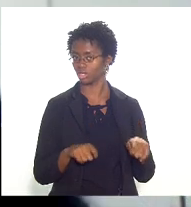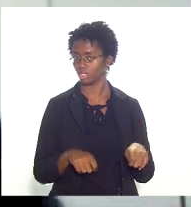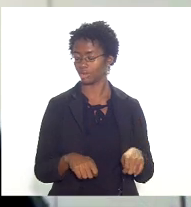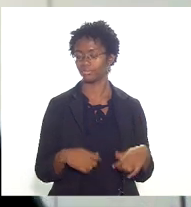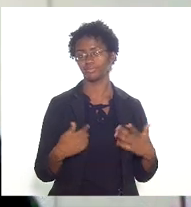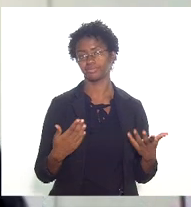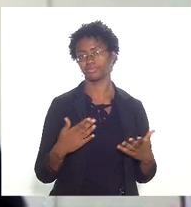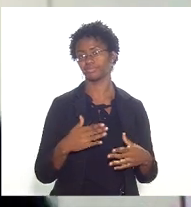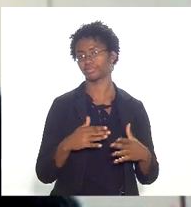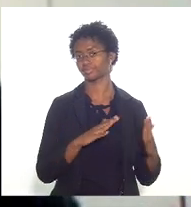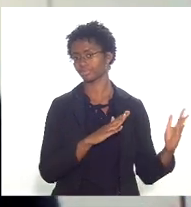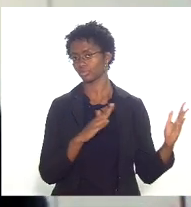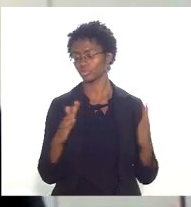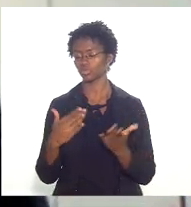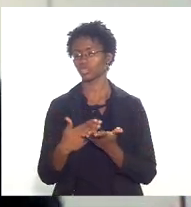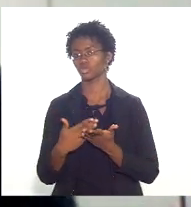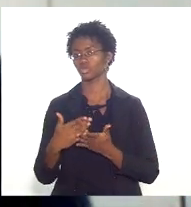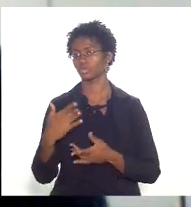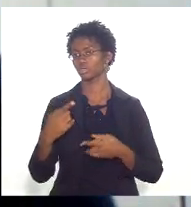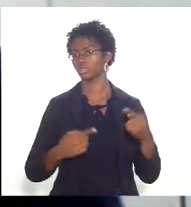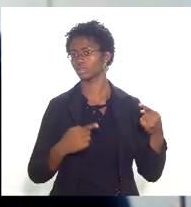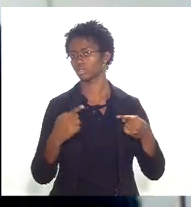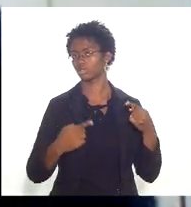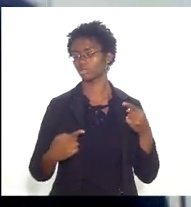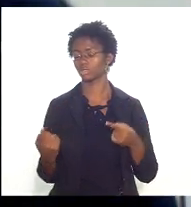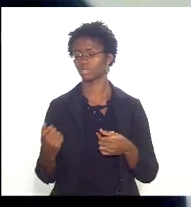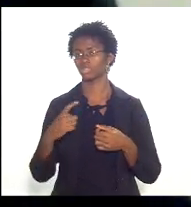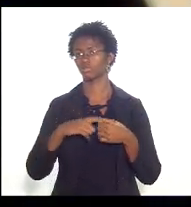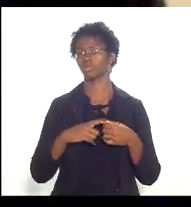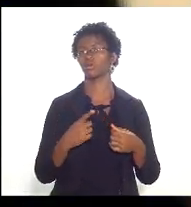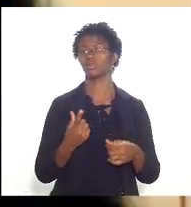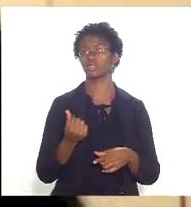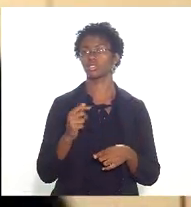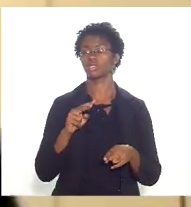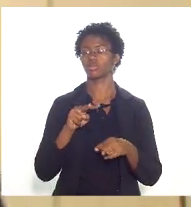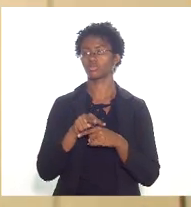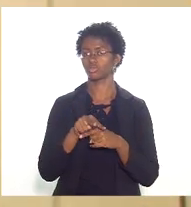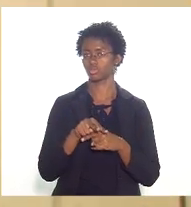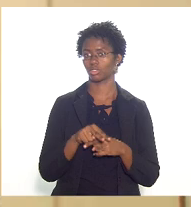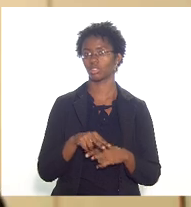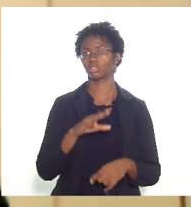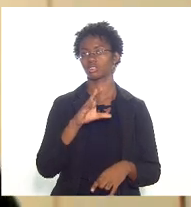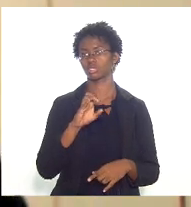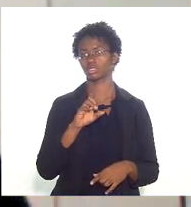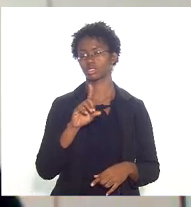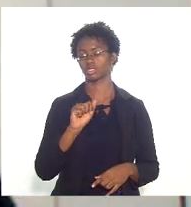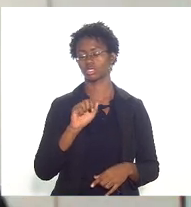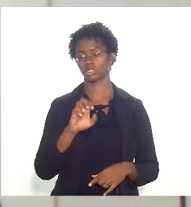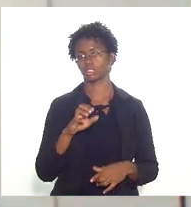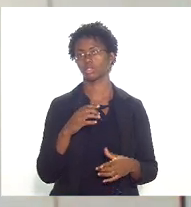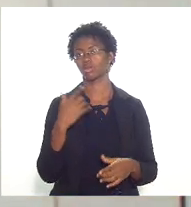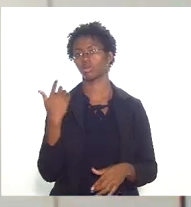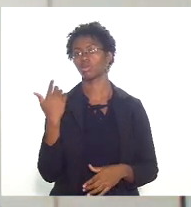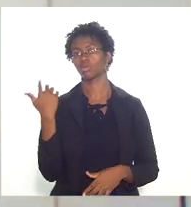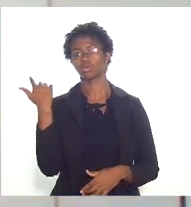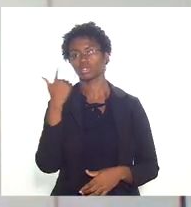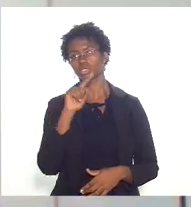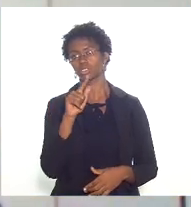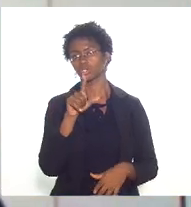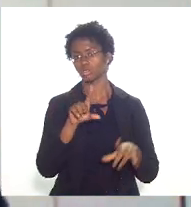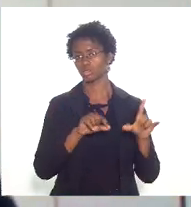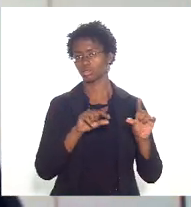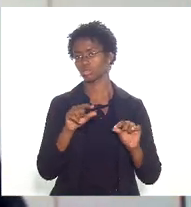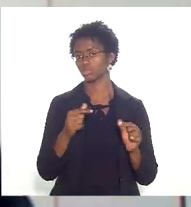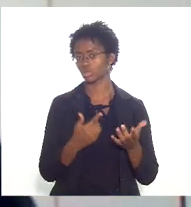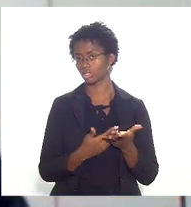de começa esse debate é da recuperação fiscal acessar e consegue uma decisão judicial que mostra que por